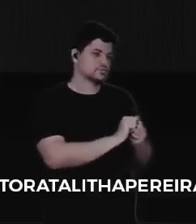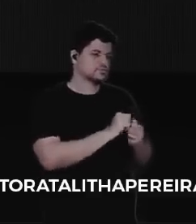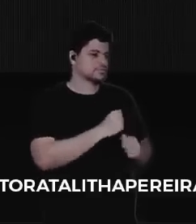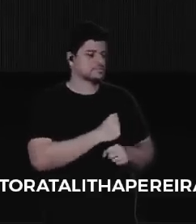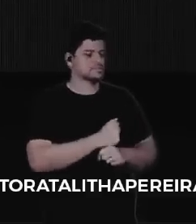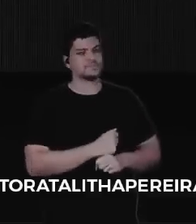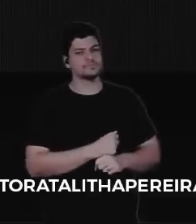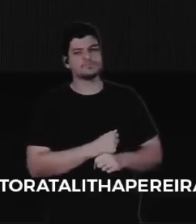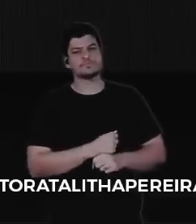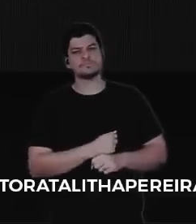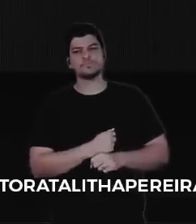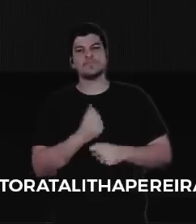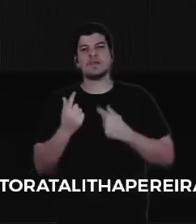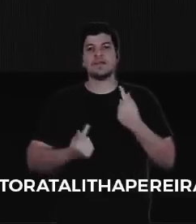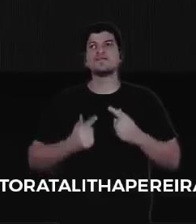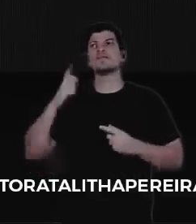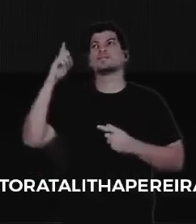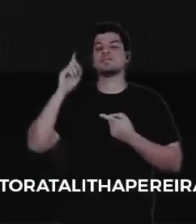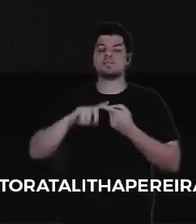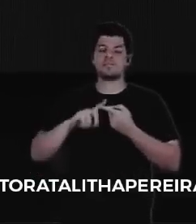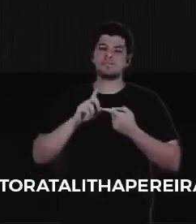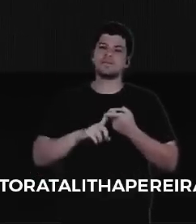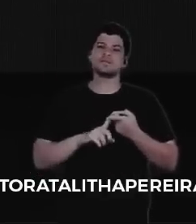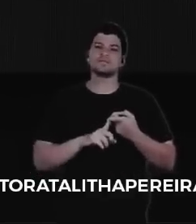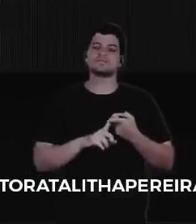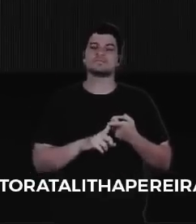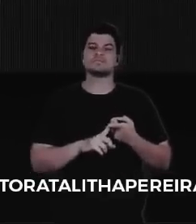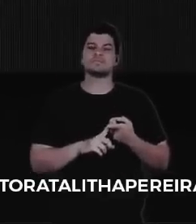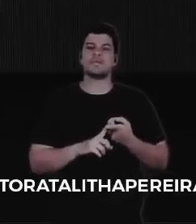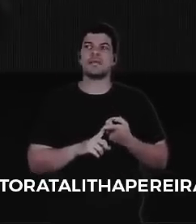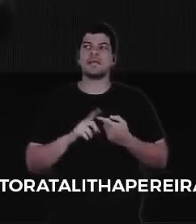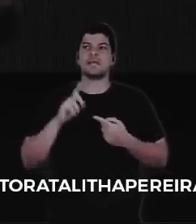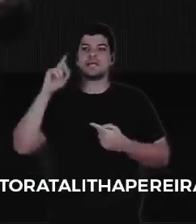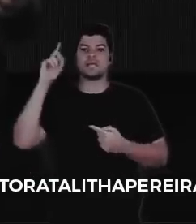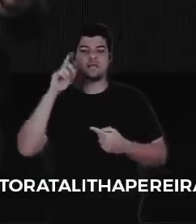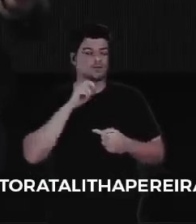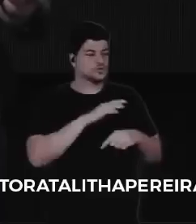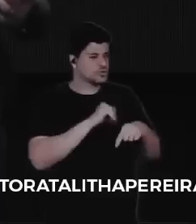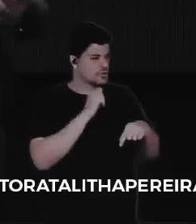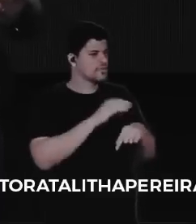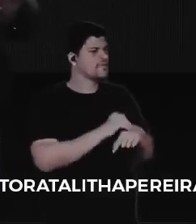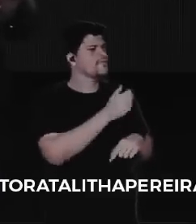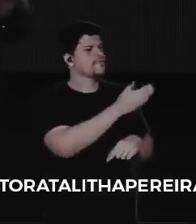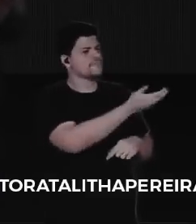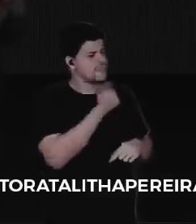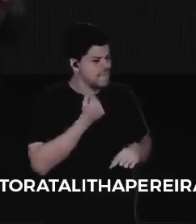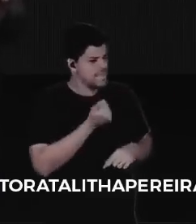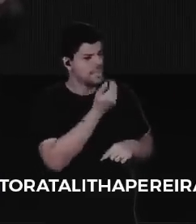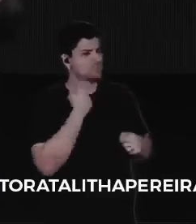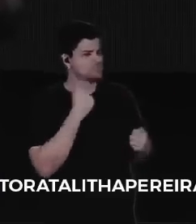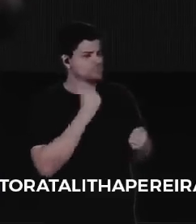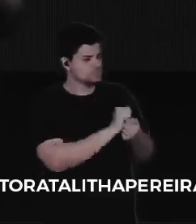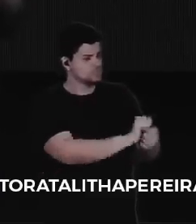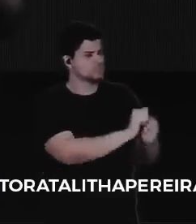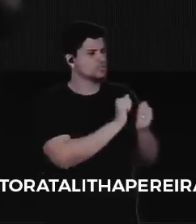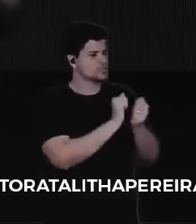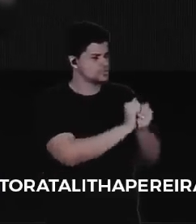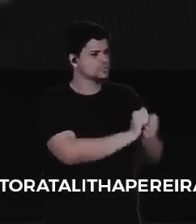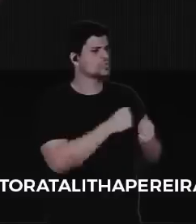Às vezes Deus faz isso. Deus está dizendo assim: vem, eu estou com você. Eu te